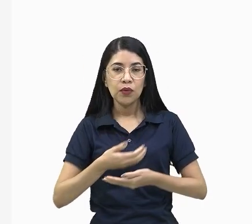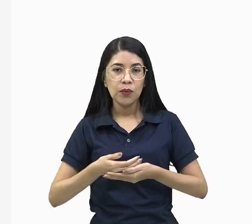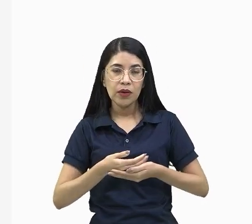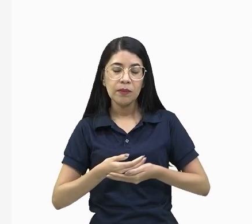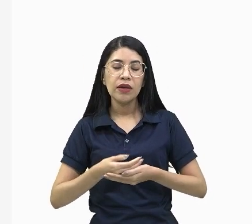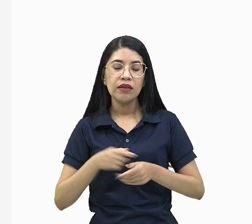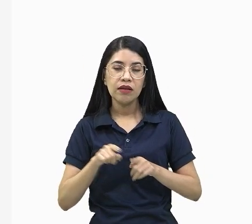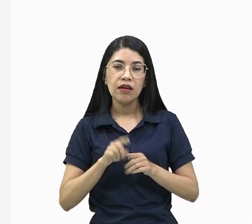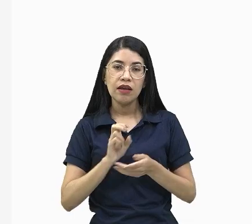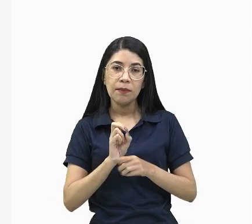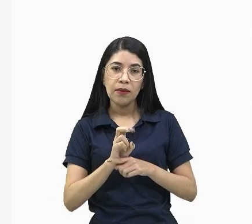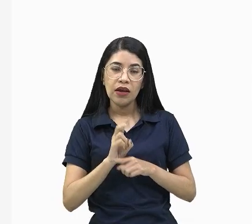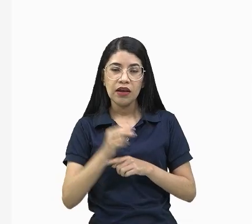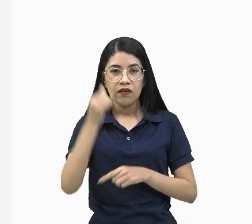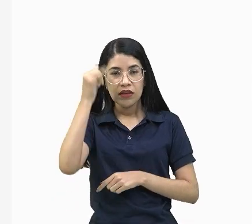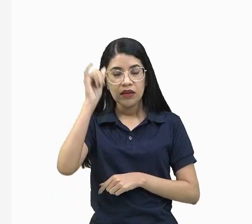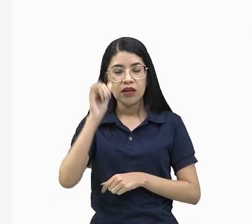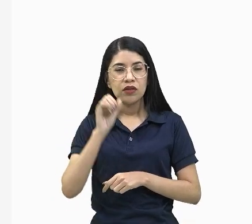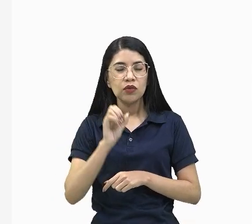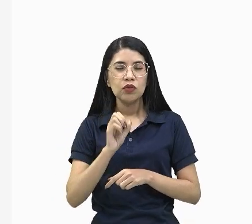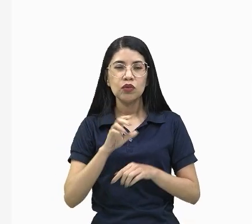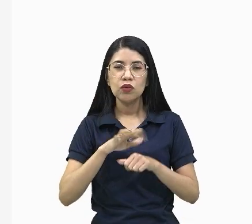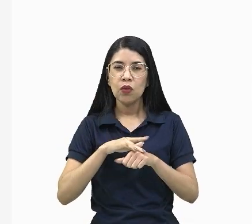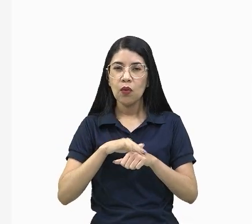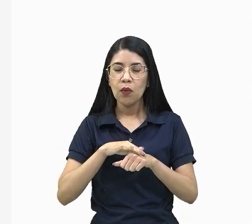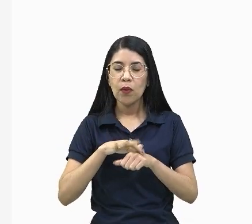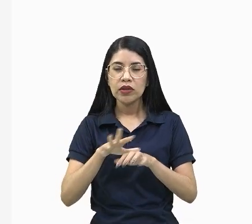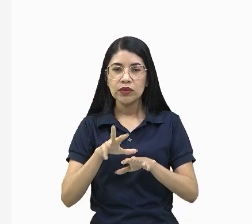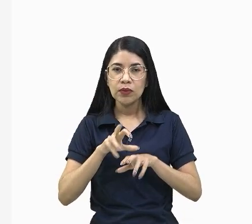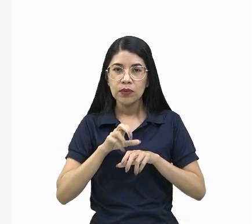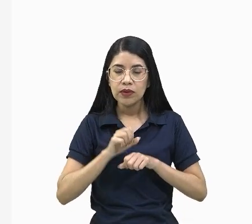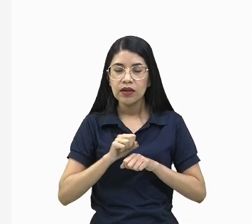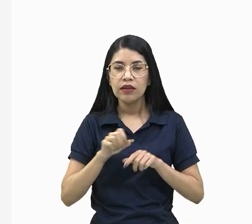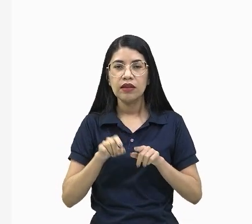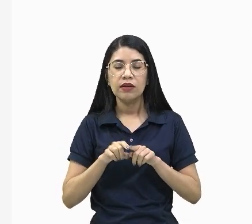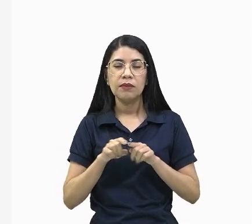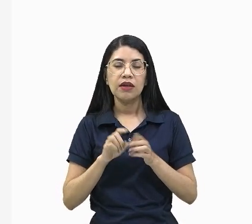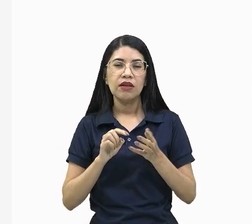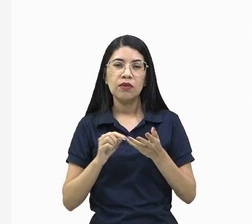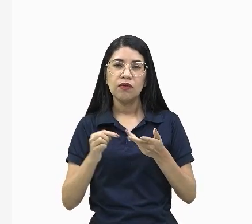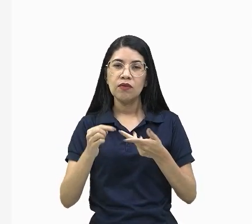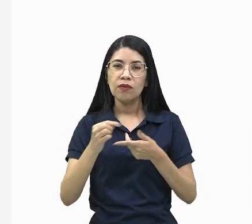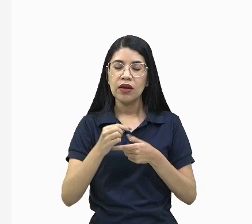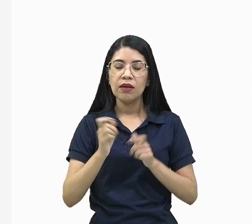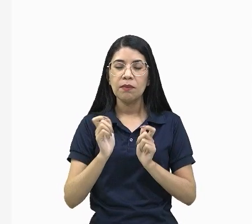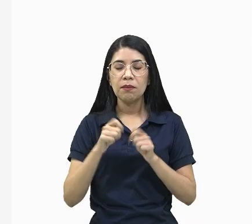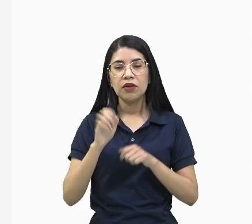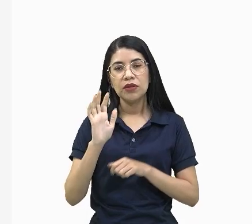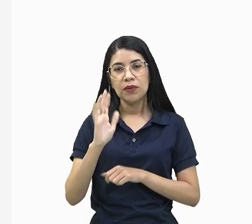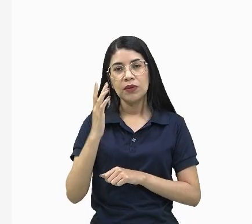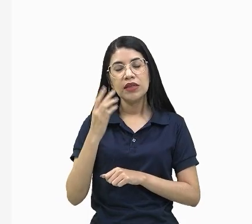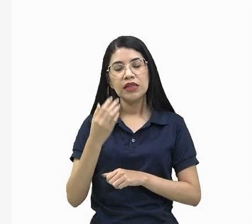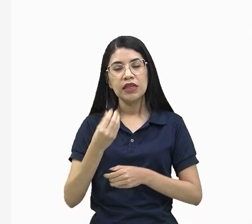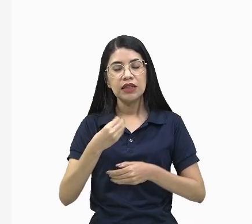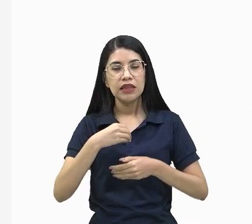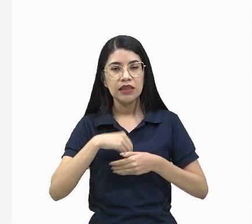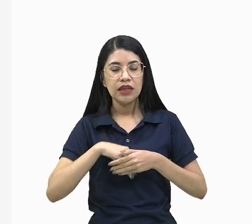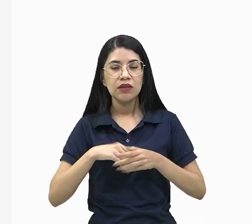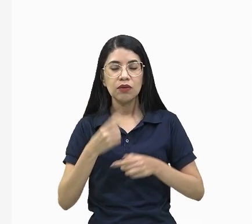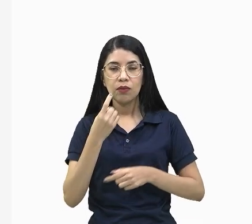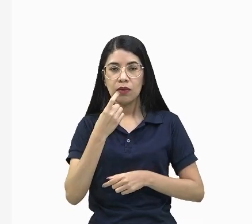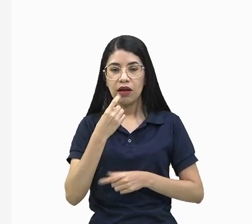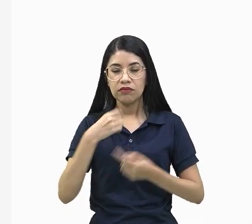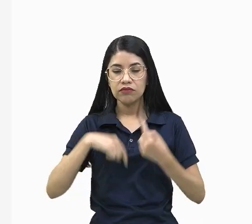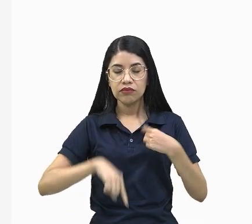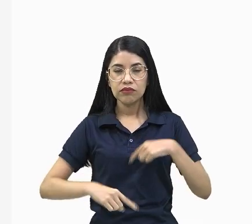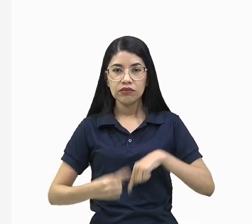de substâncias estranhas e patógenos, que são aqueles agentes causadores de doenças que podem estar presentes na circulação